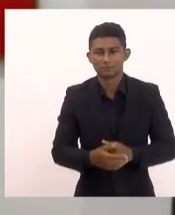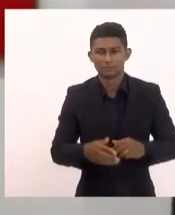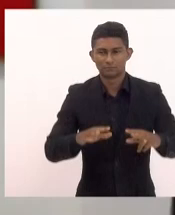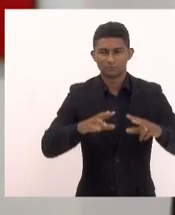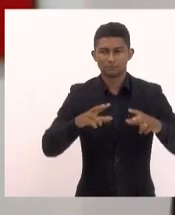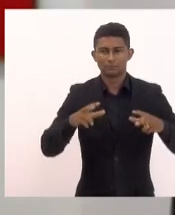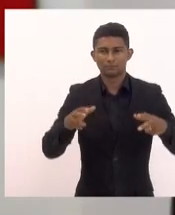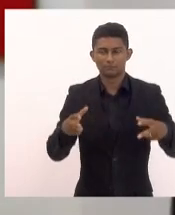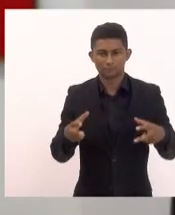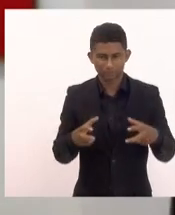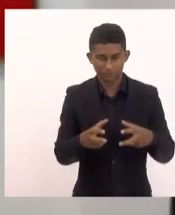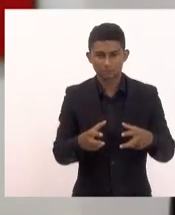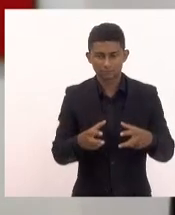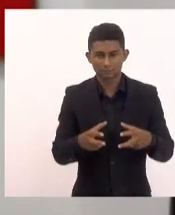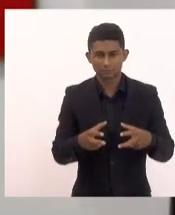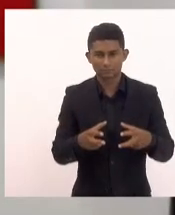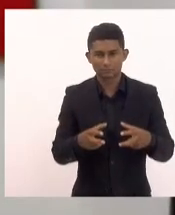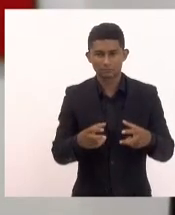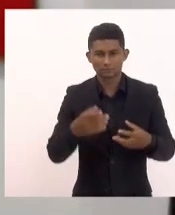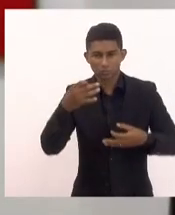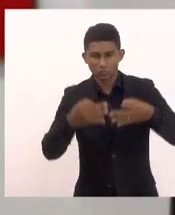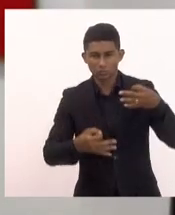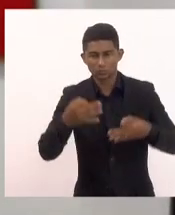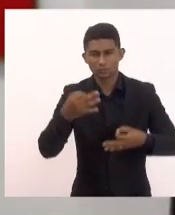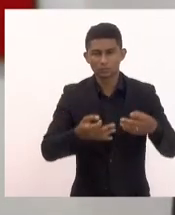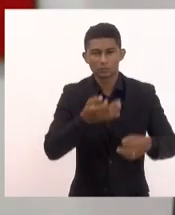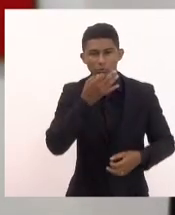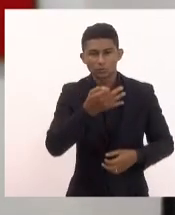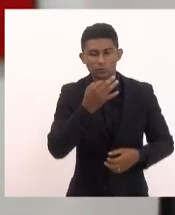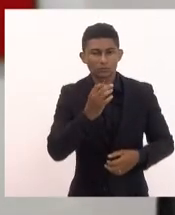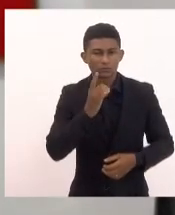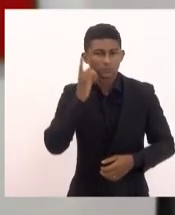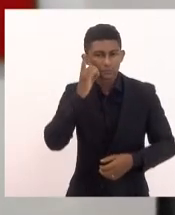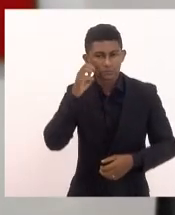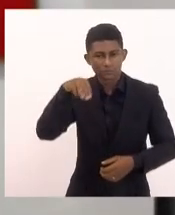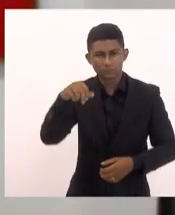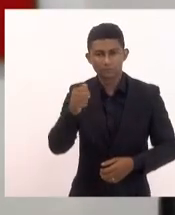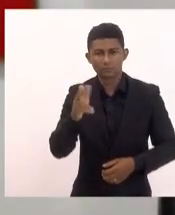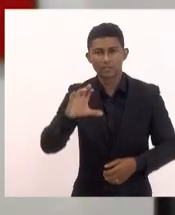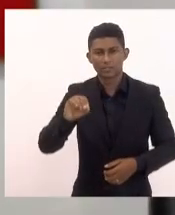Comissão de Constituição e Justiça, deputado Márcio Pacheco.